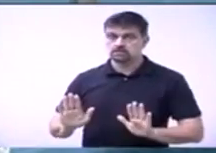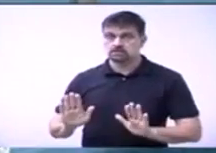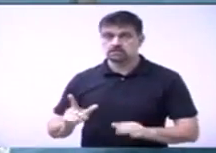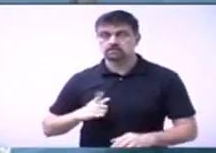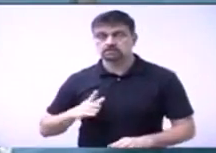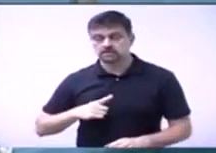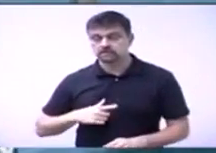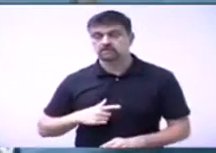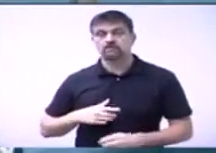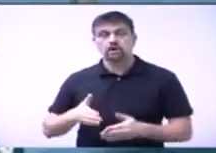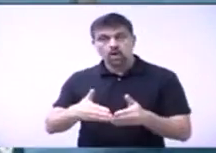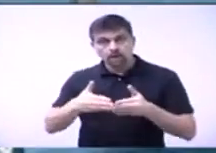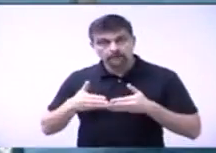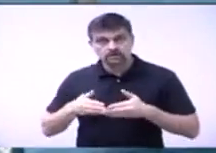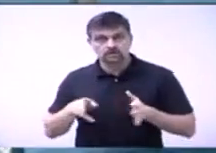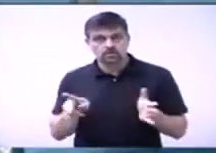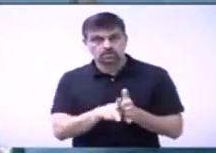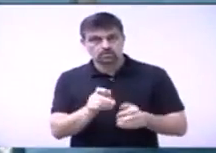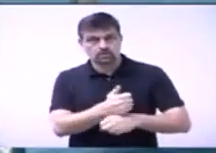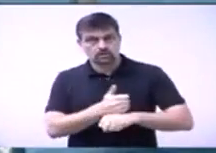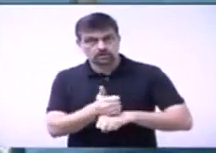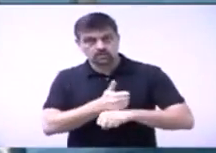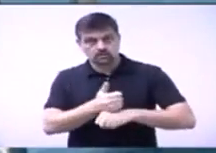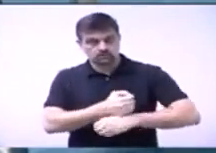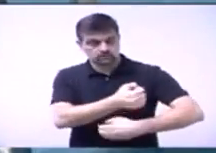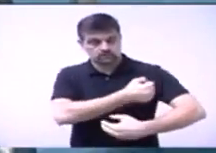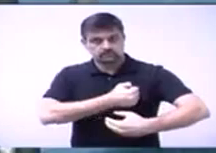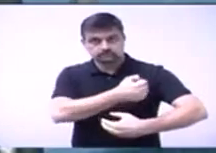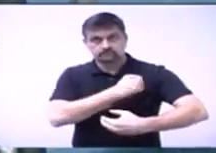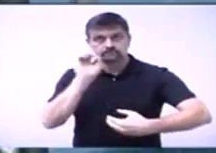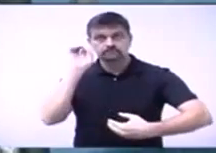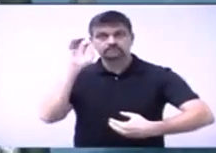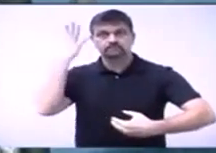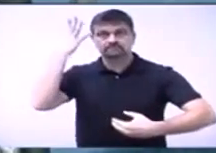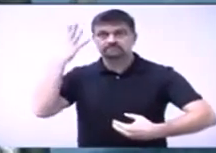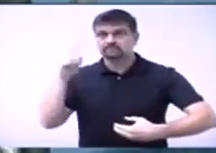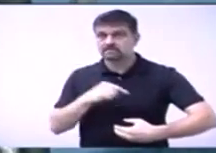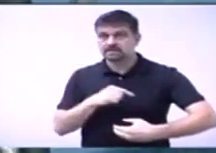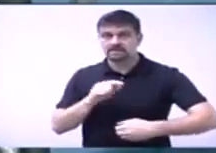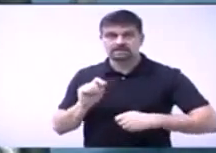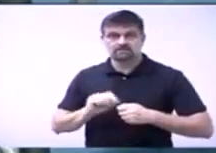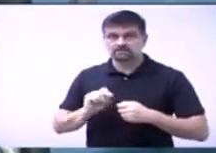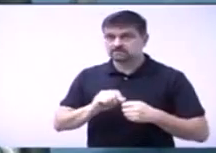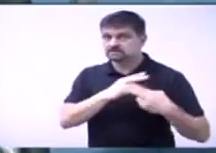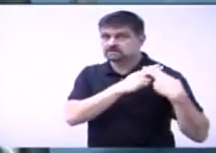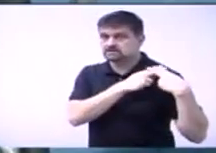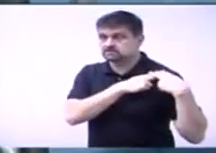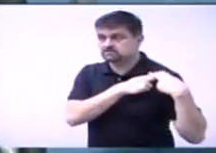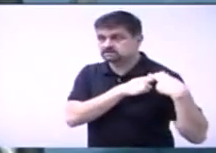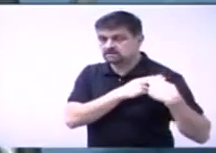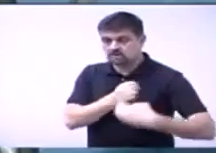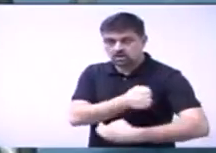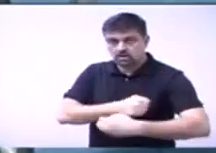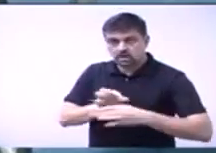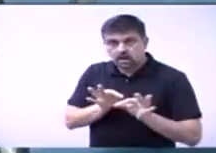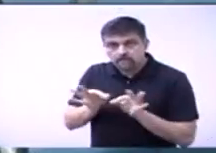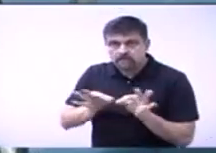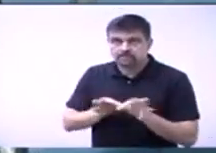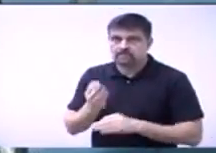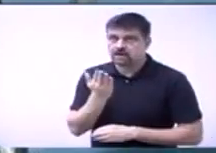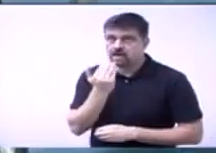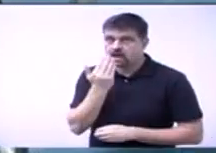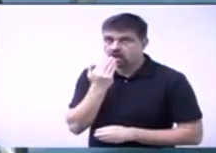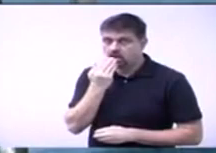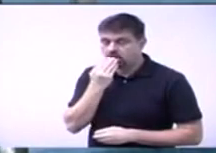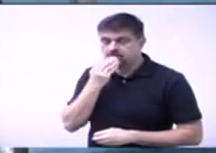foi a reivindicação e os próprios cozinheiros decidiram que não vão mais cozinhar para os professores e